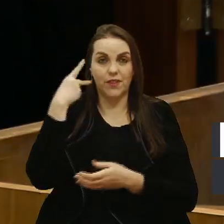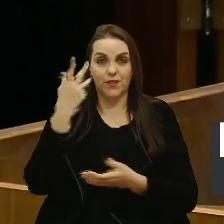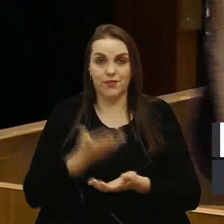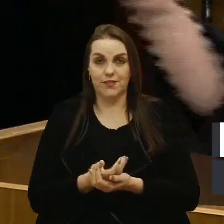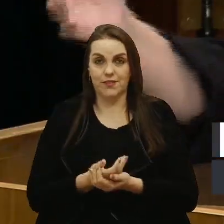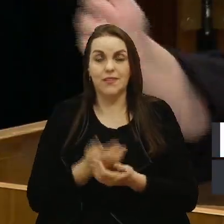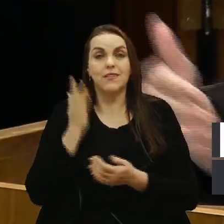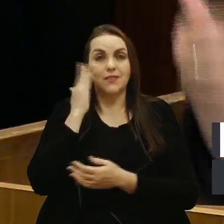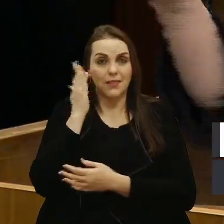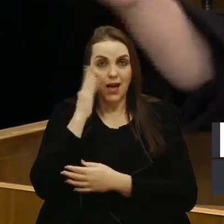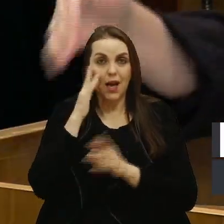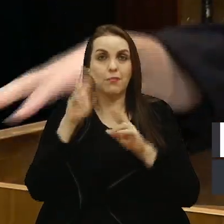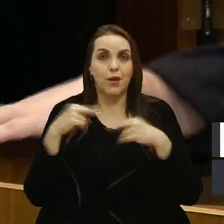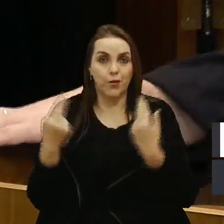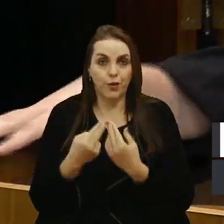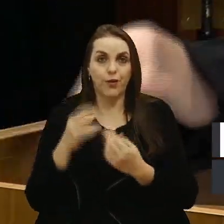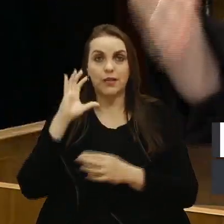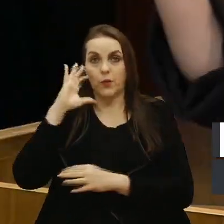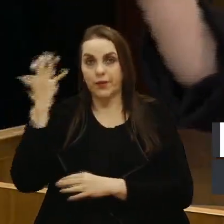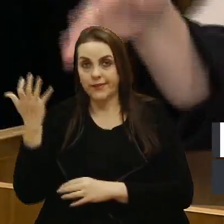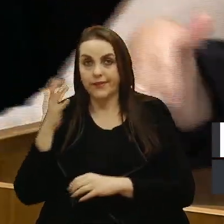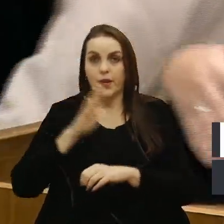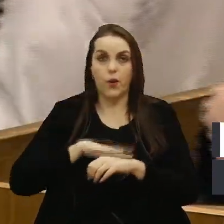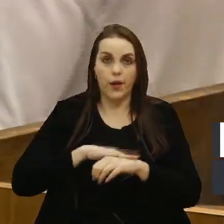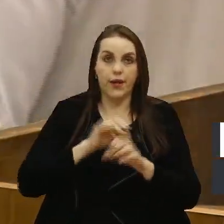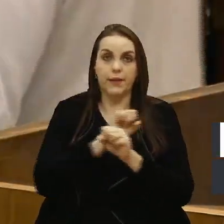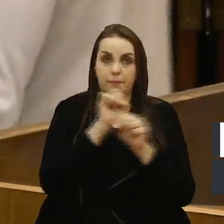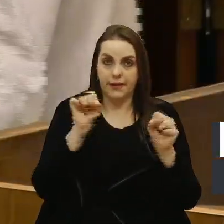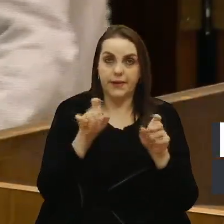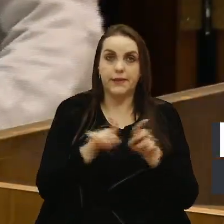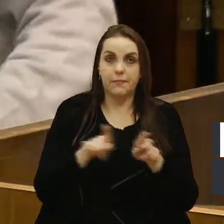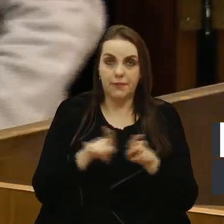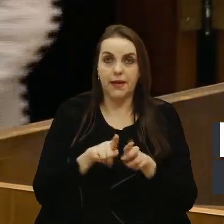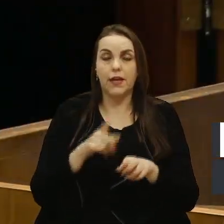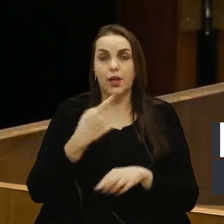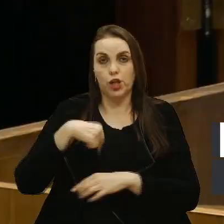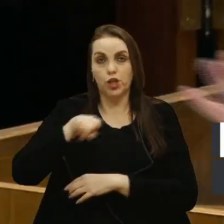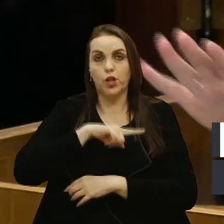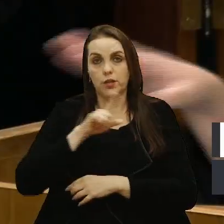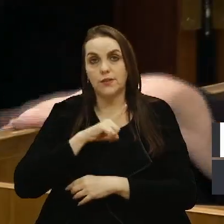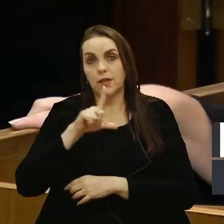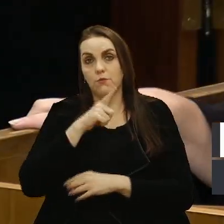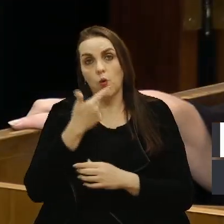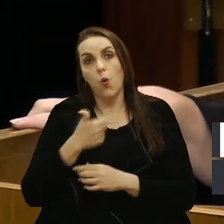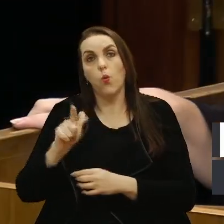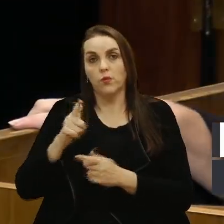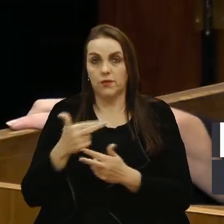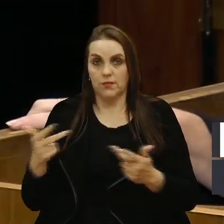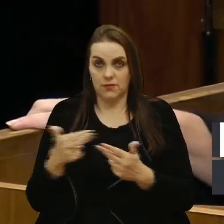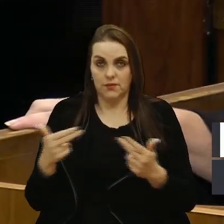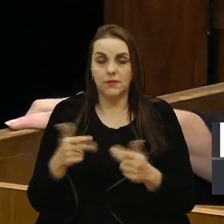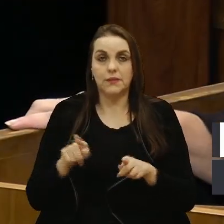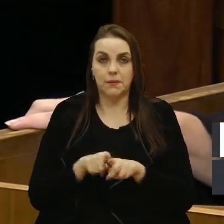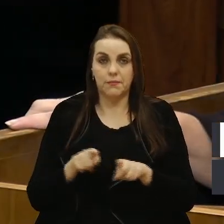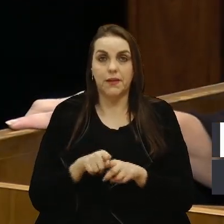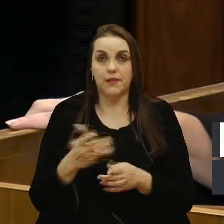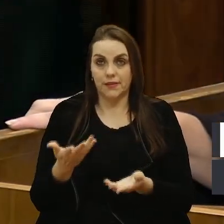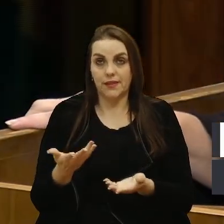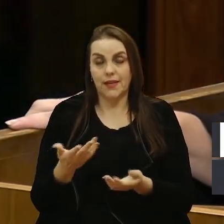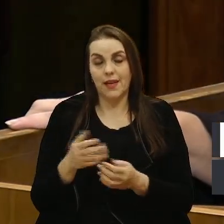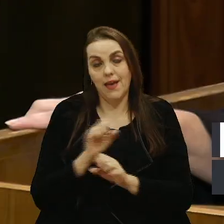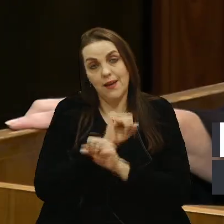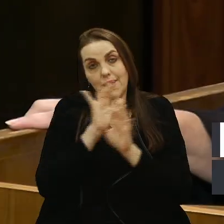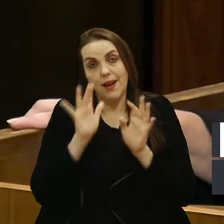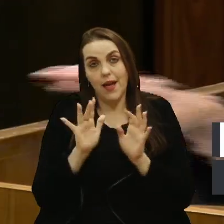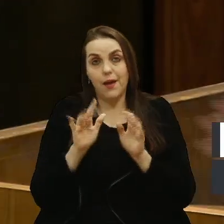muitas reuniões têm que acontecer em horários de manhã também, né? A gente tem outras situações, mas só para deixar claro isso, e fica uma